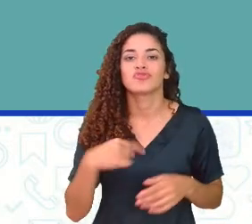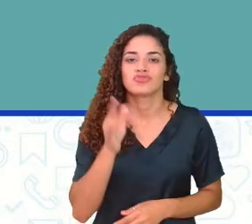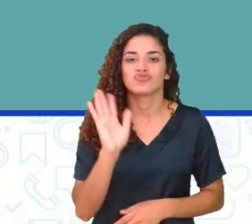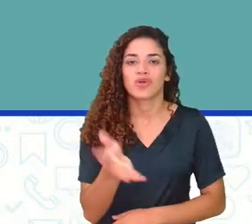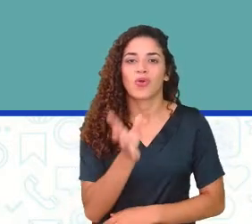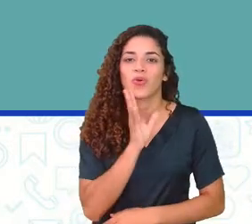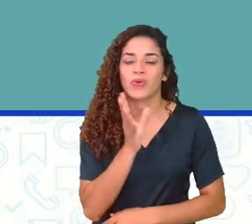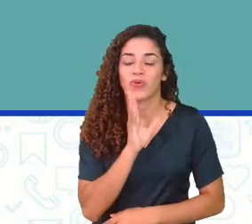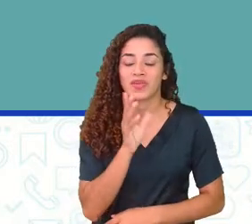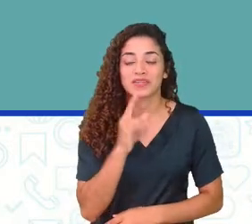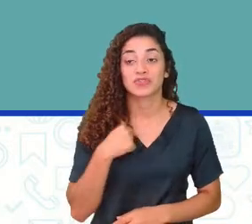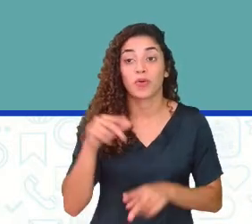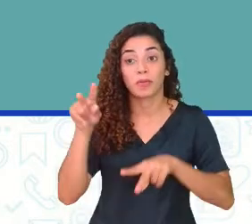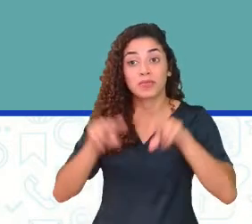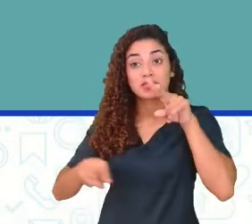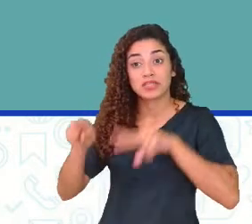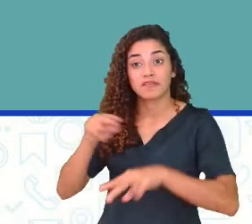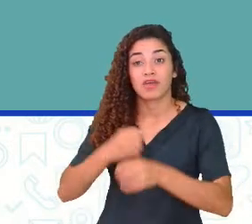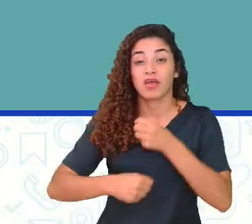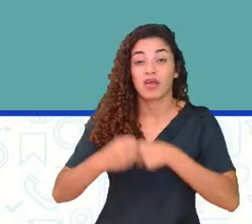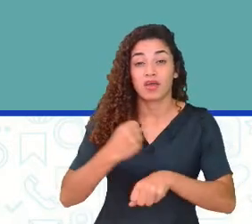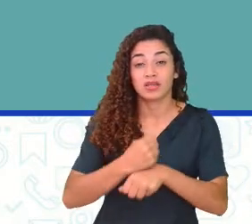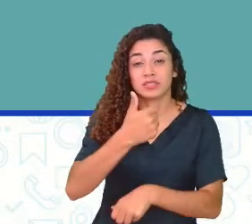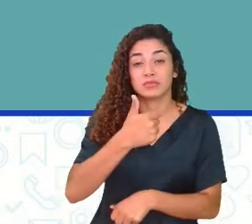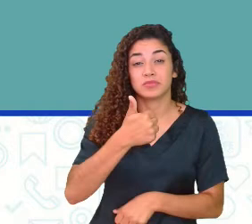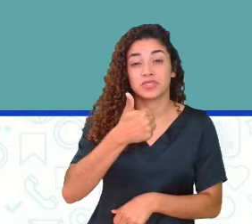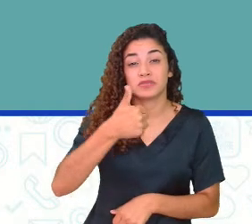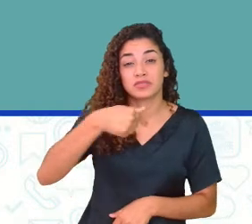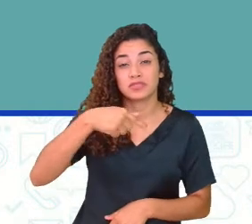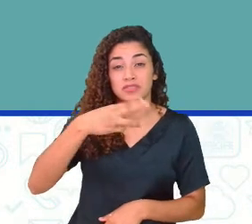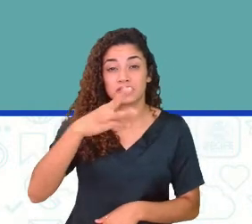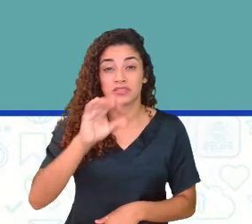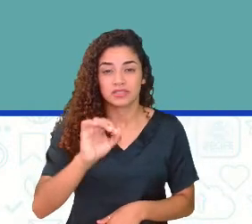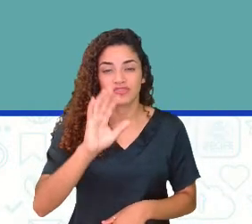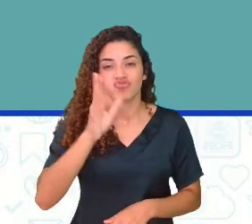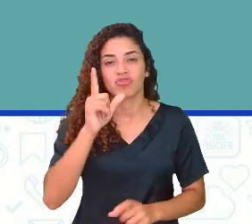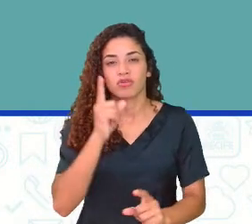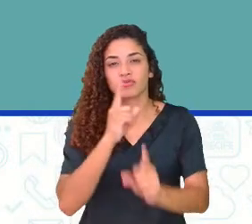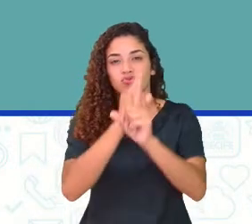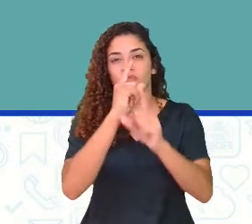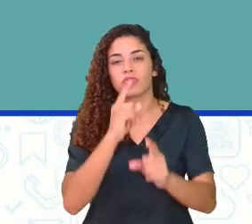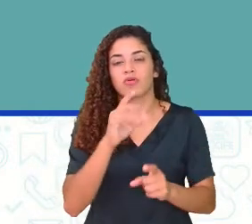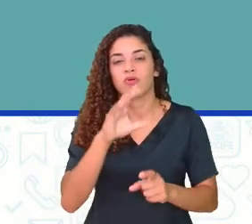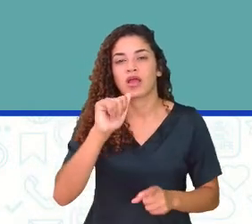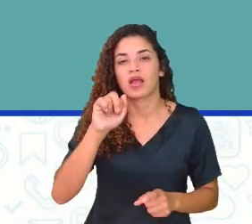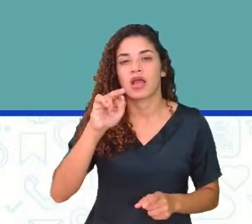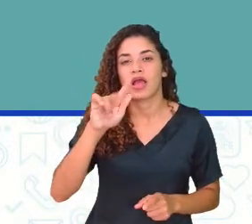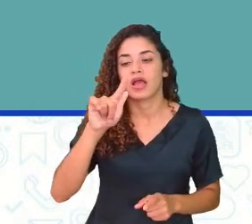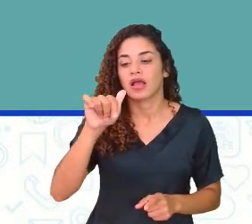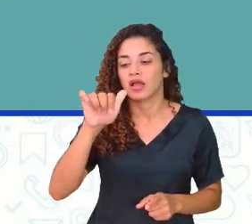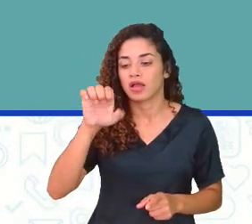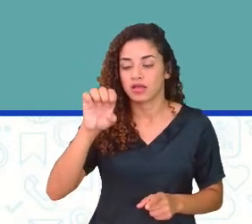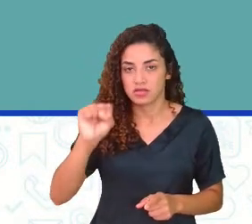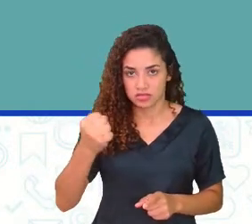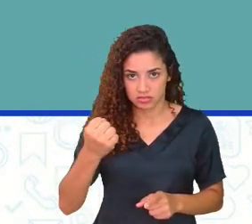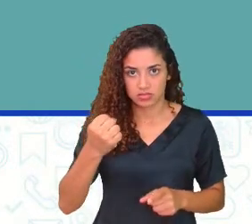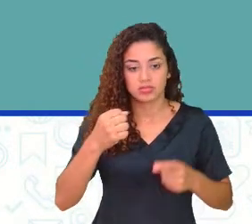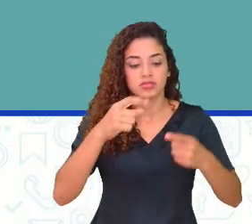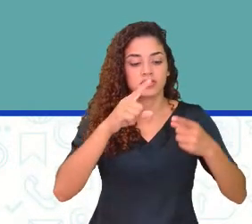atualmente. Observem aí, já em 1730, né, ele descobriu as cargas positivas e as cargas